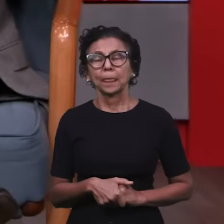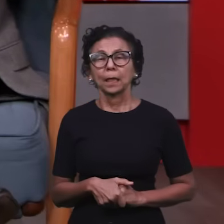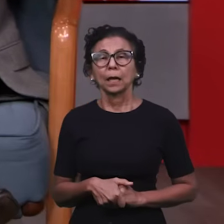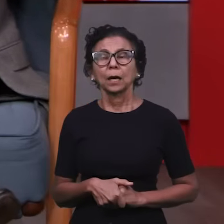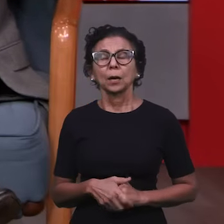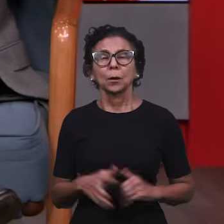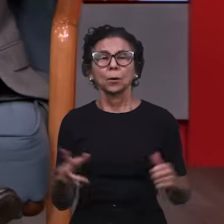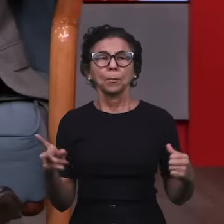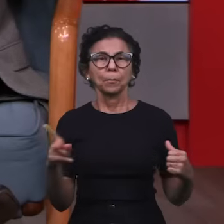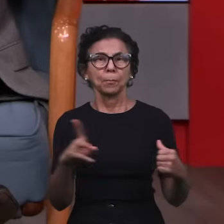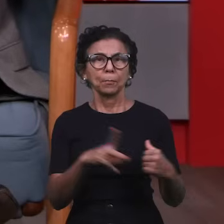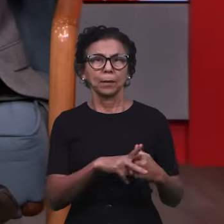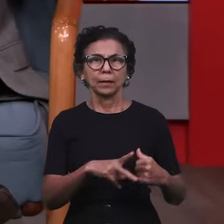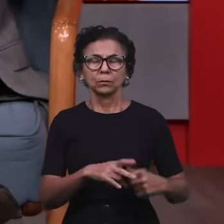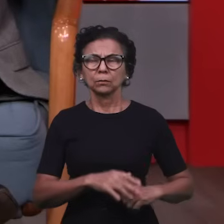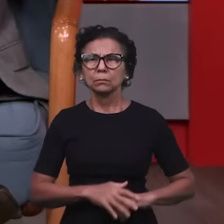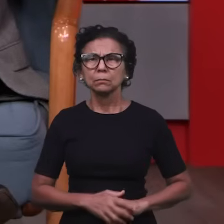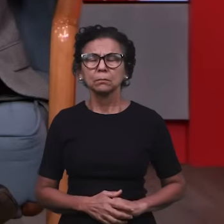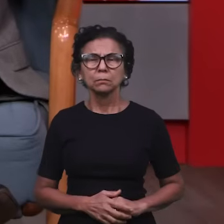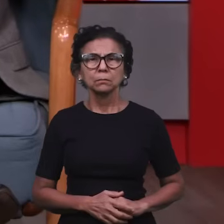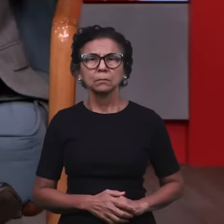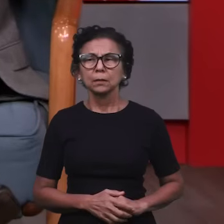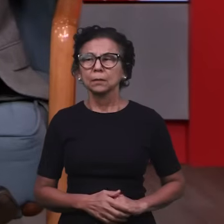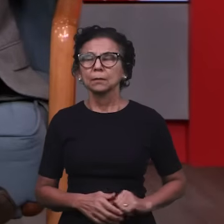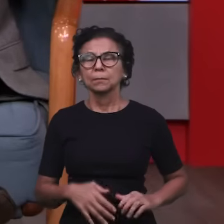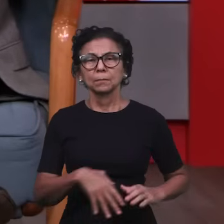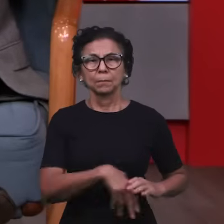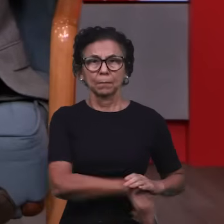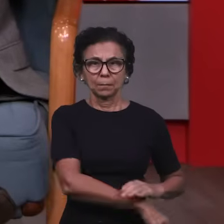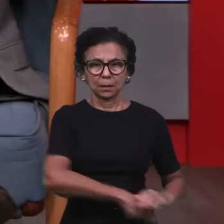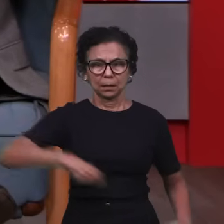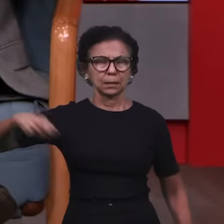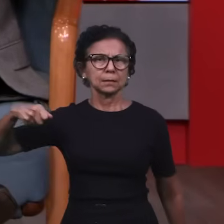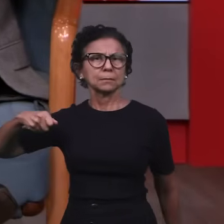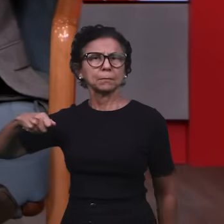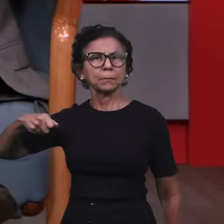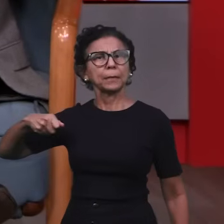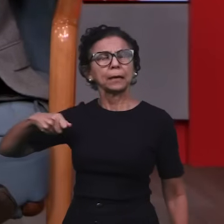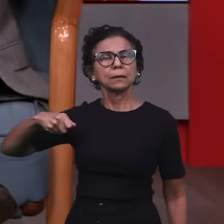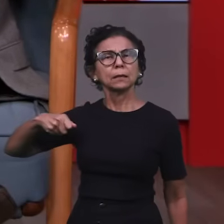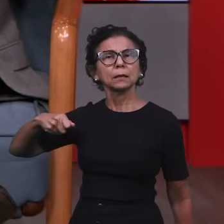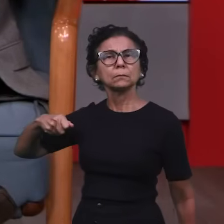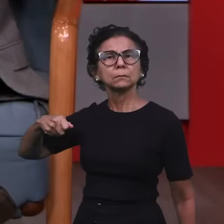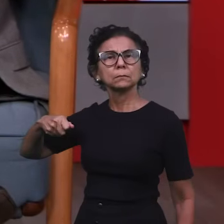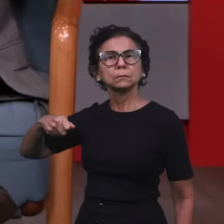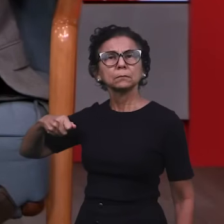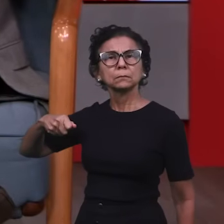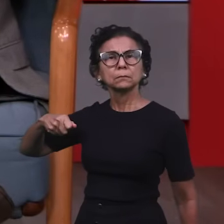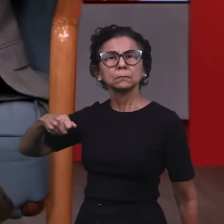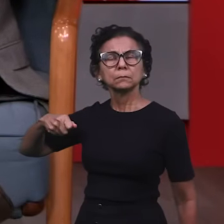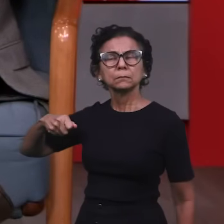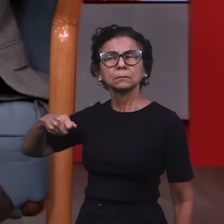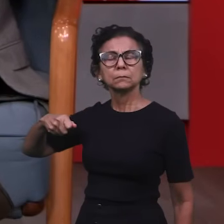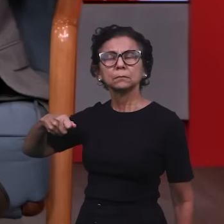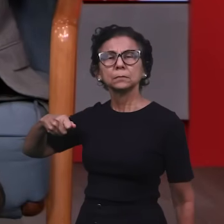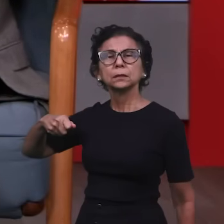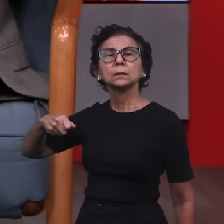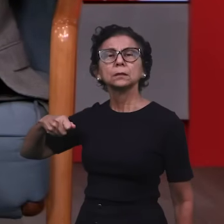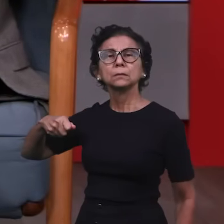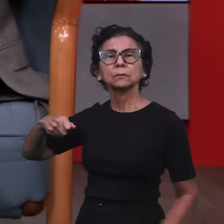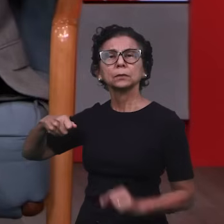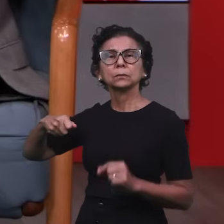Pedro pegou a espada de uma forma violenta, tocou a espada